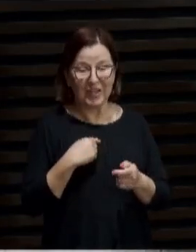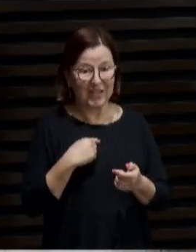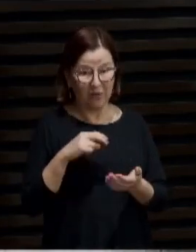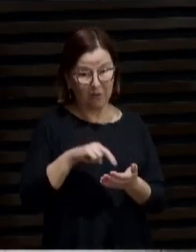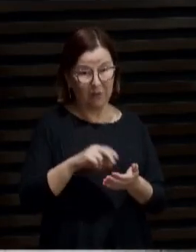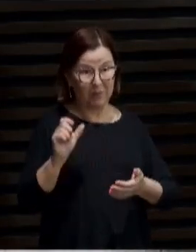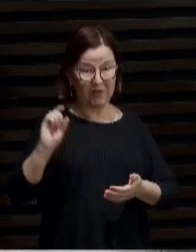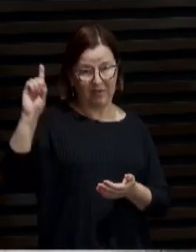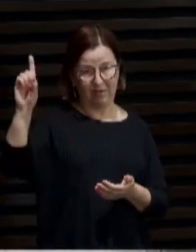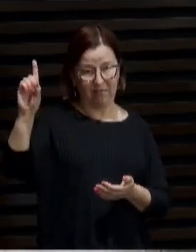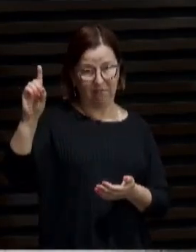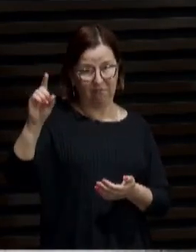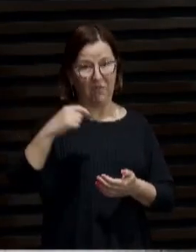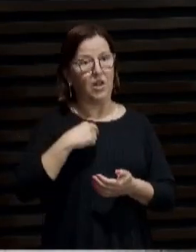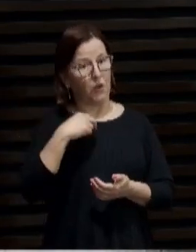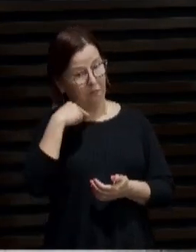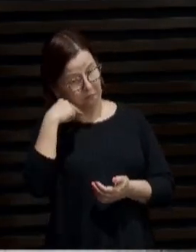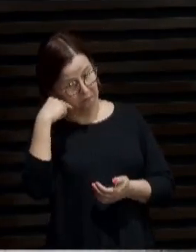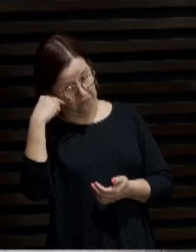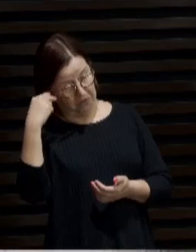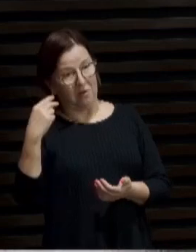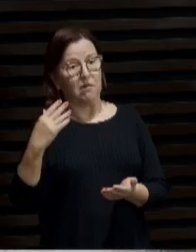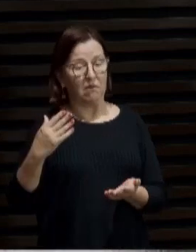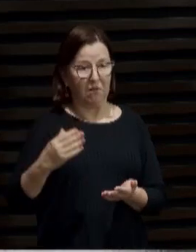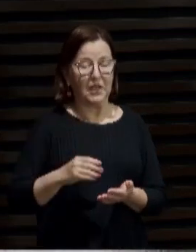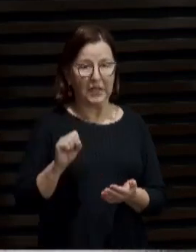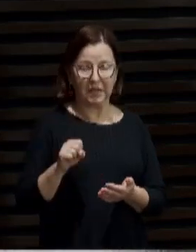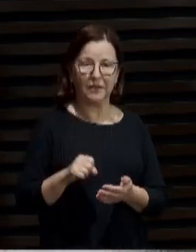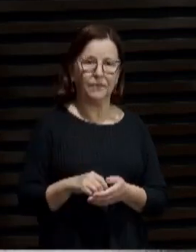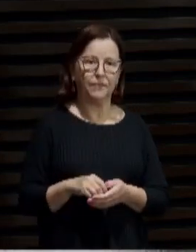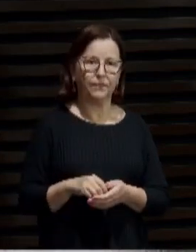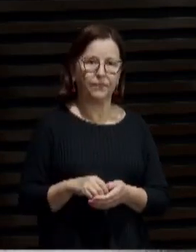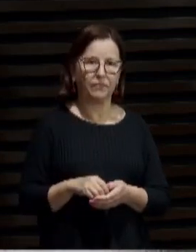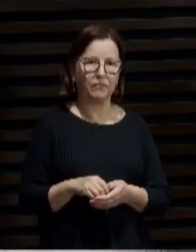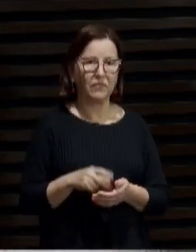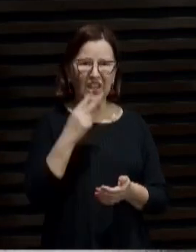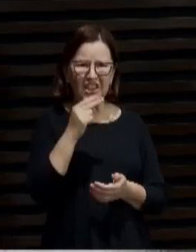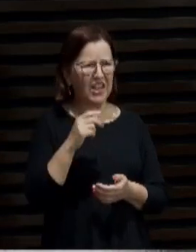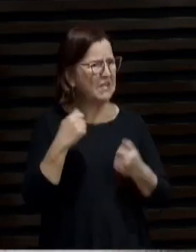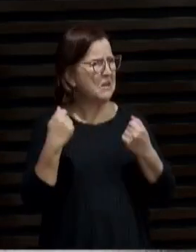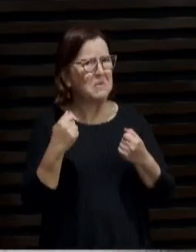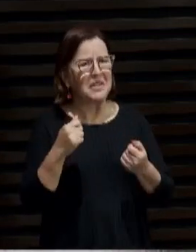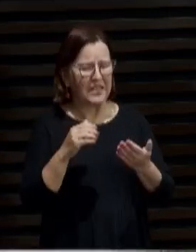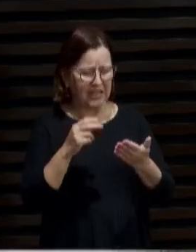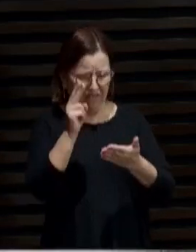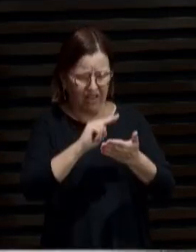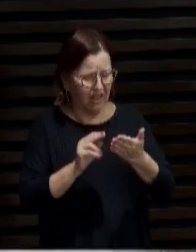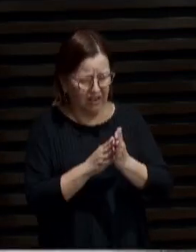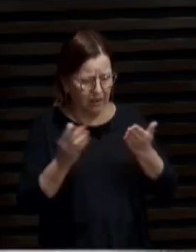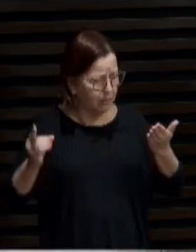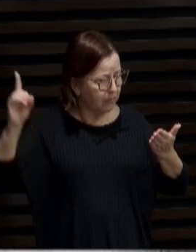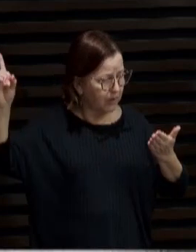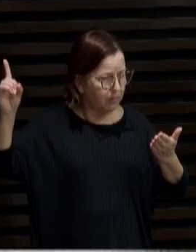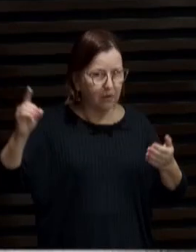assim, para minha vergonha, e eu sei que eu não sou o único, que nem precisava ler a Bíblia. Ô, meu irmão, que será